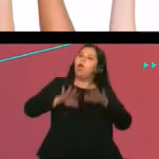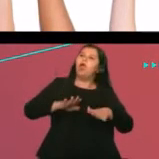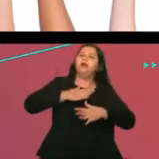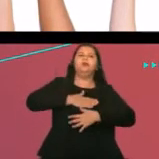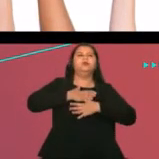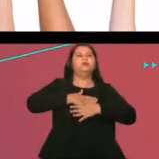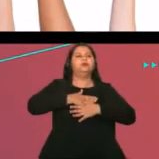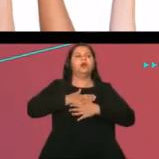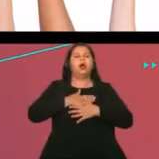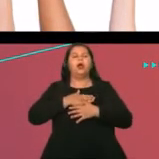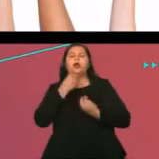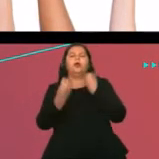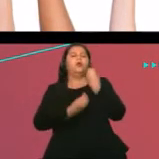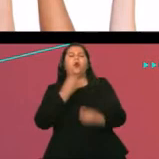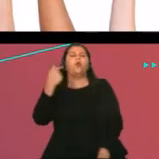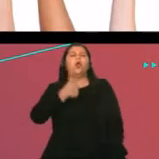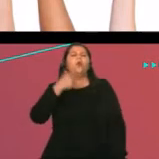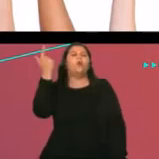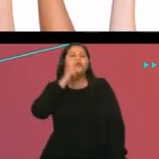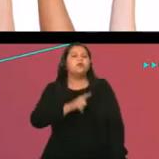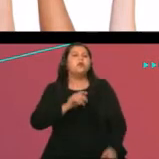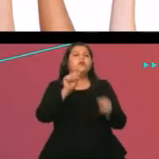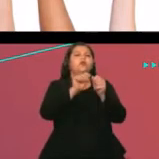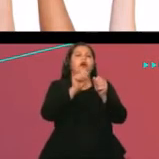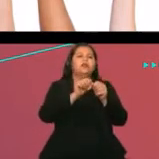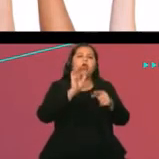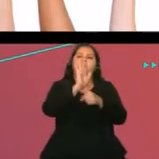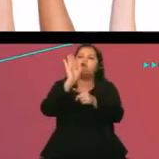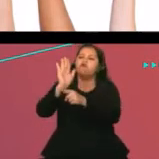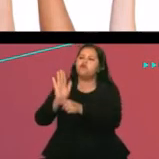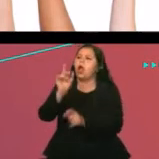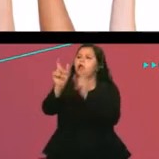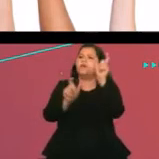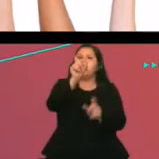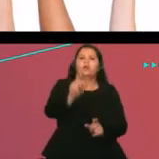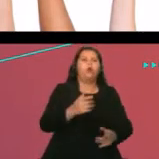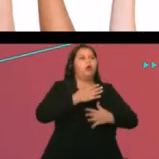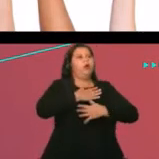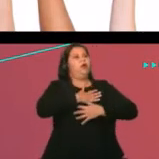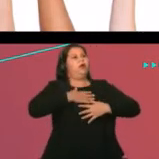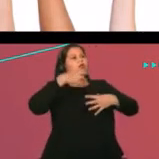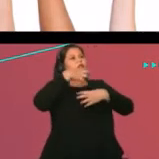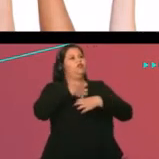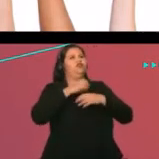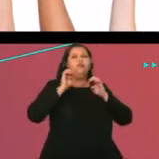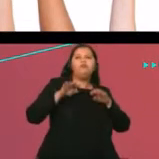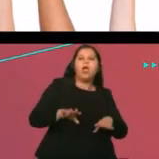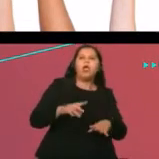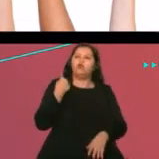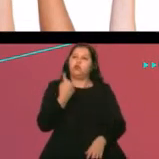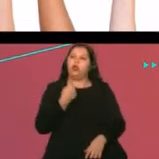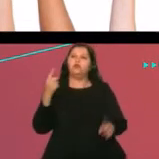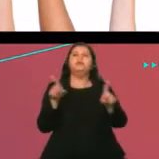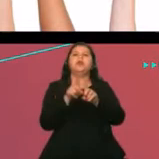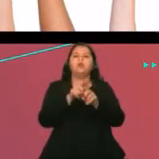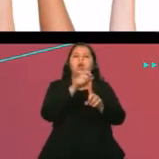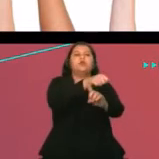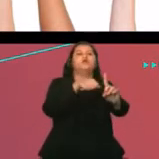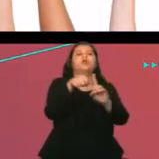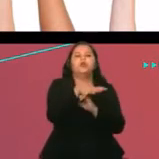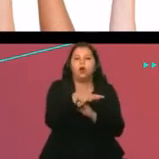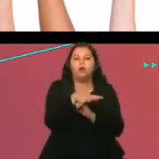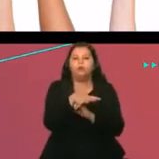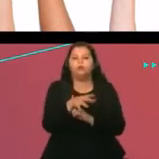consigo fazer com que as pessoas é estejam se sentindo bem individualmente e socialmente eu vou falar para